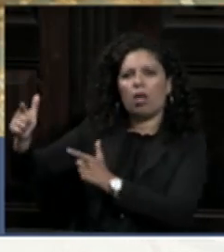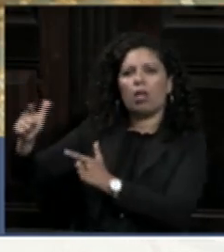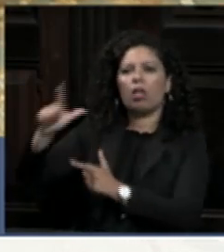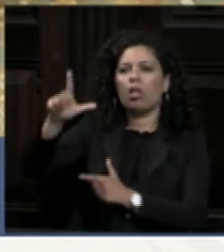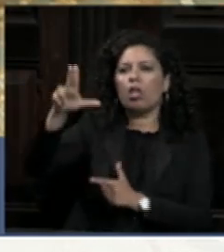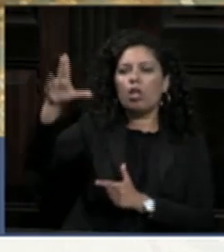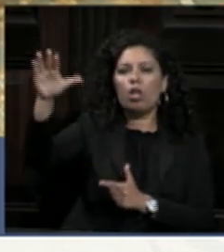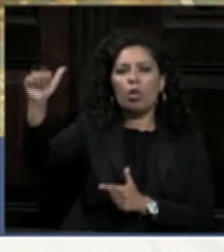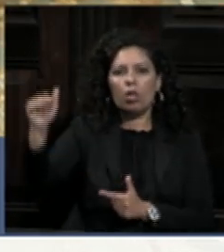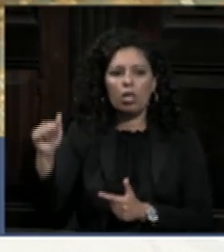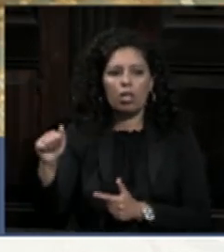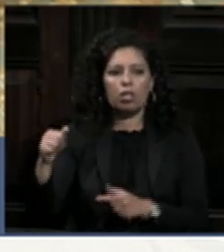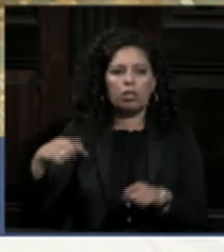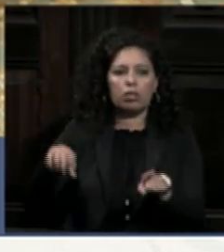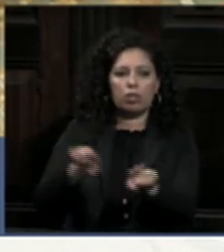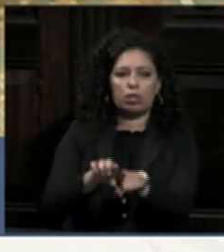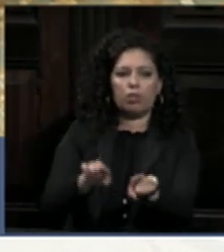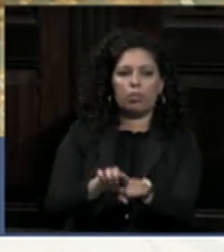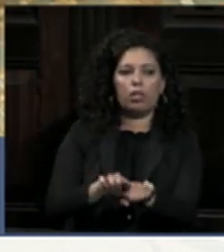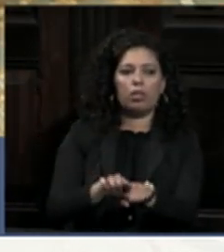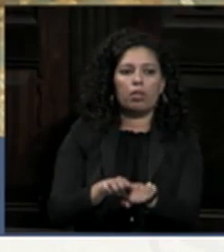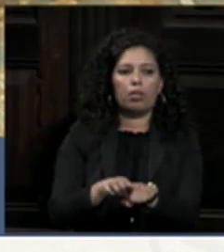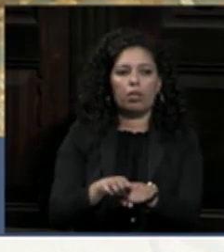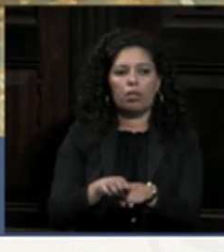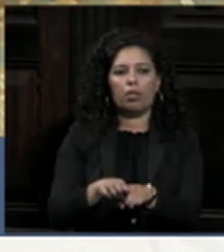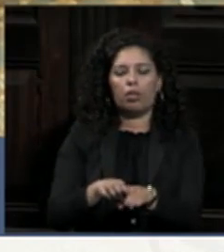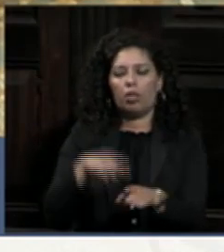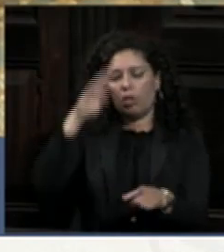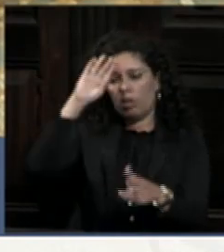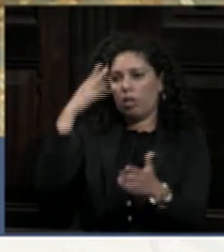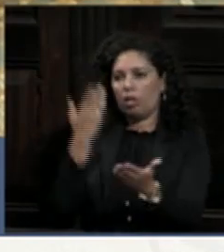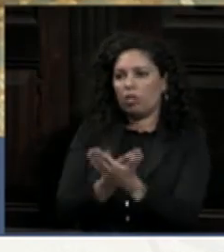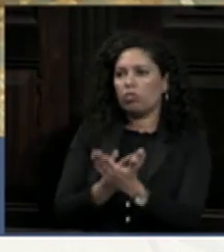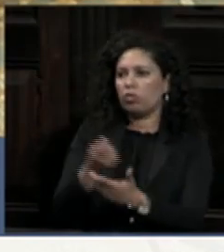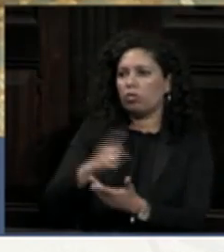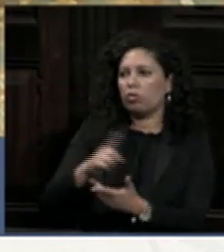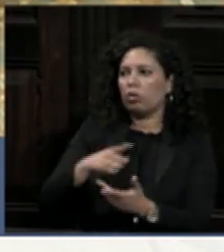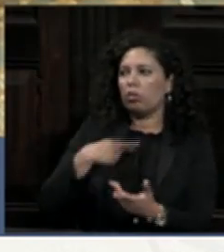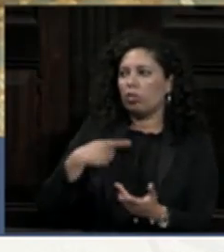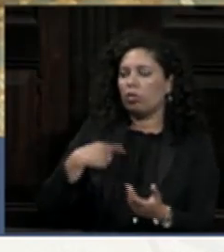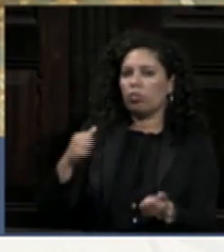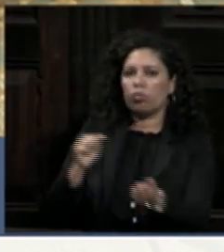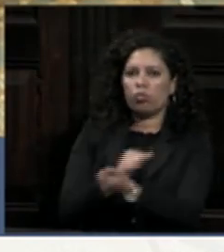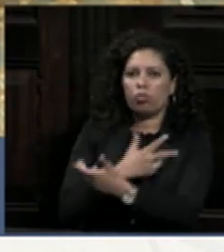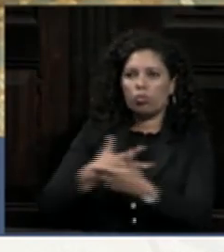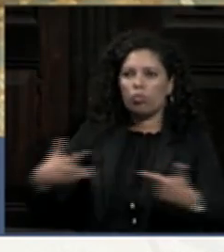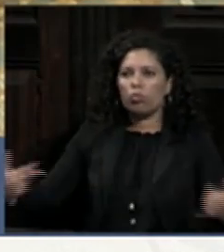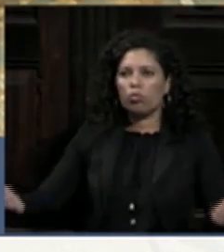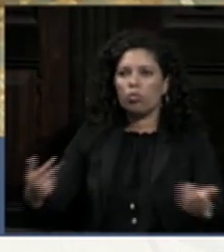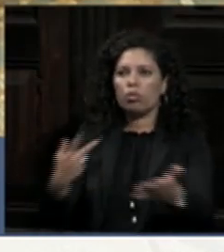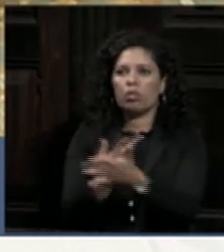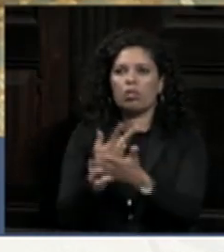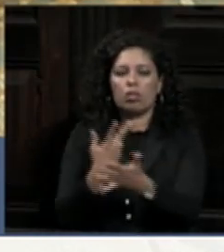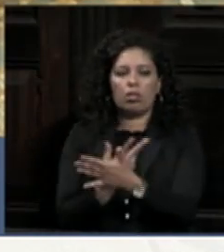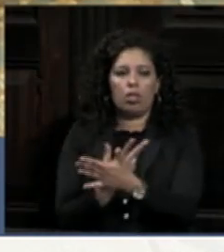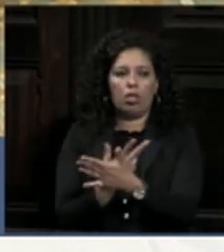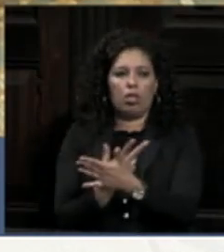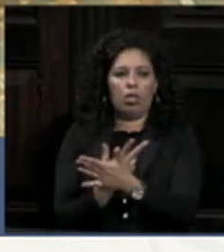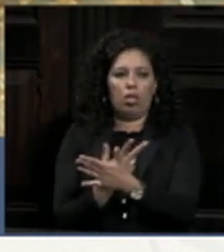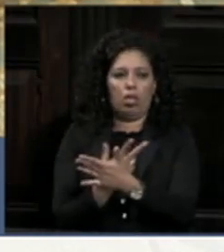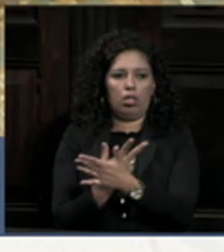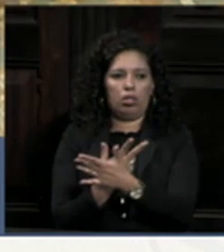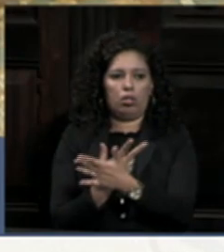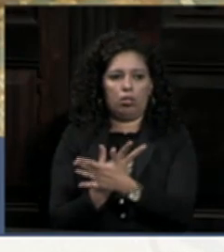apurados também obviamente não concordo e repudia o atentado sofrido pelo candidato da direita à